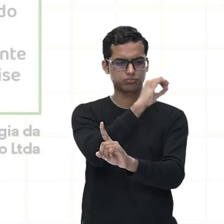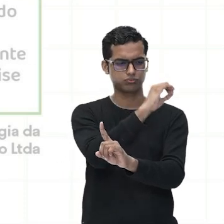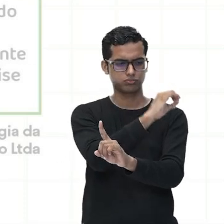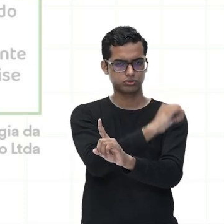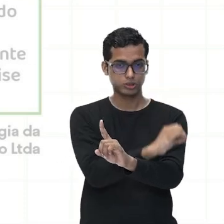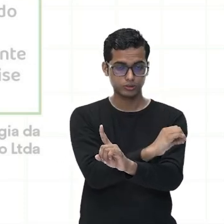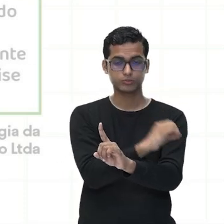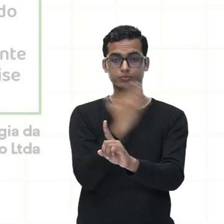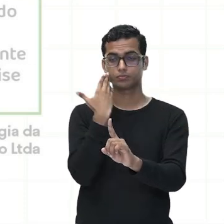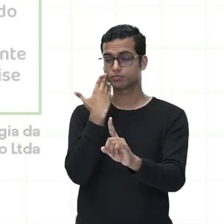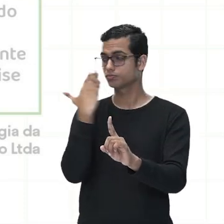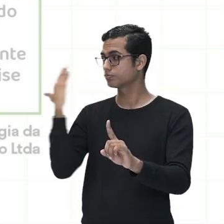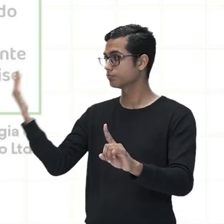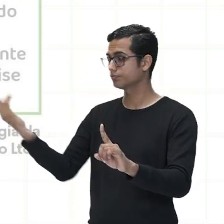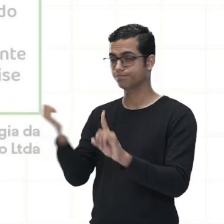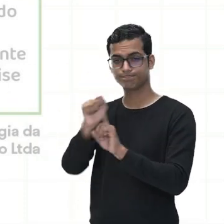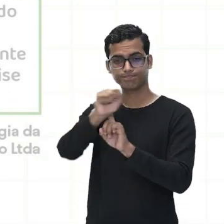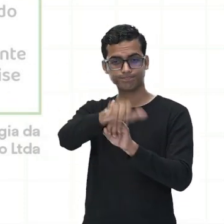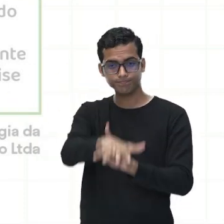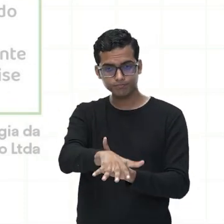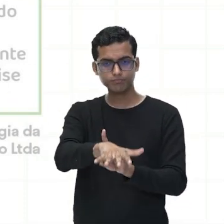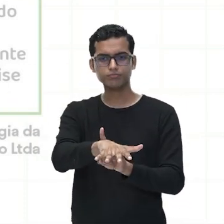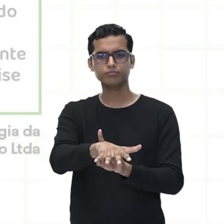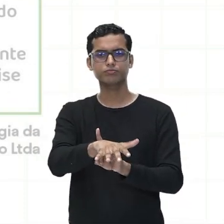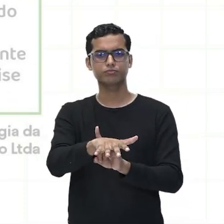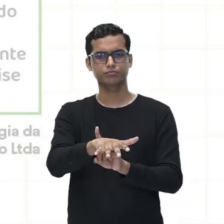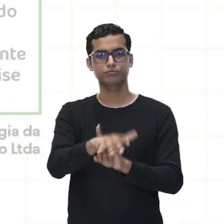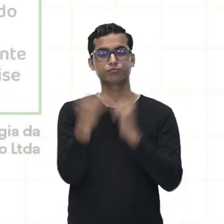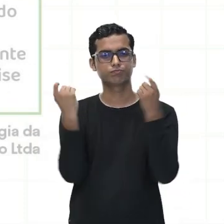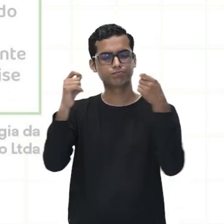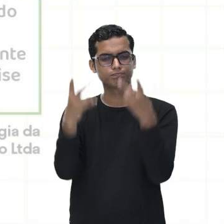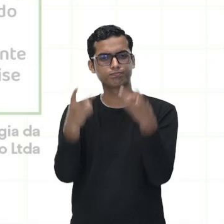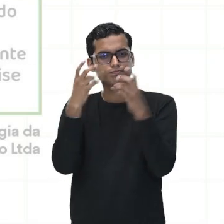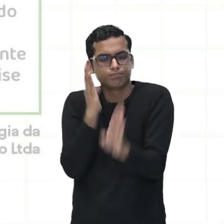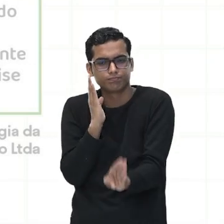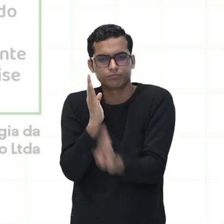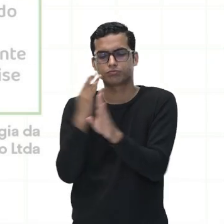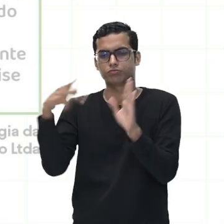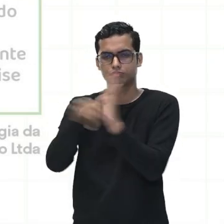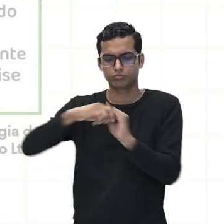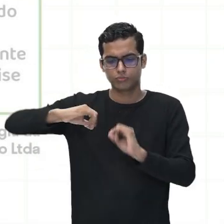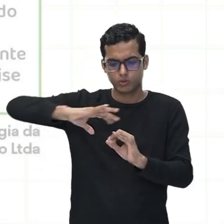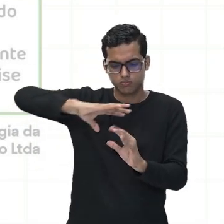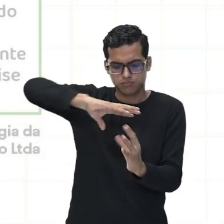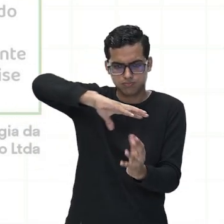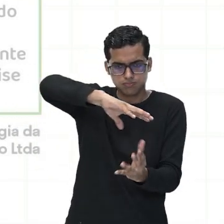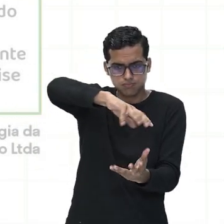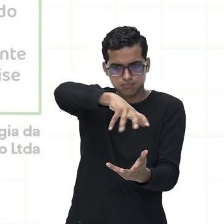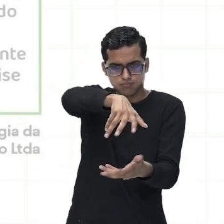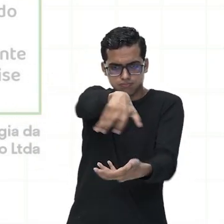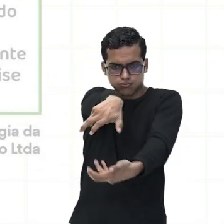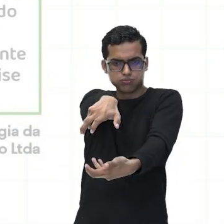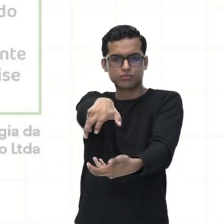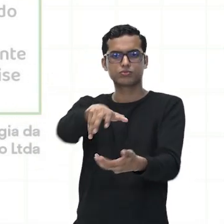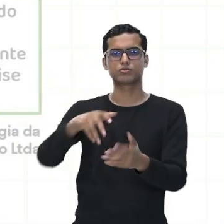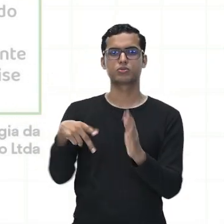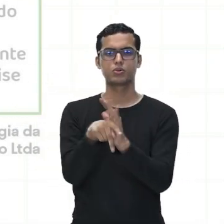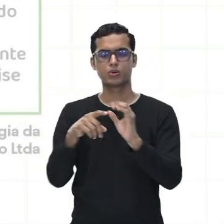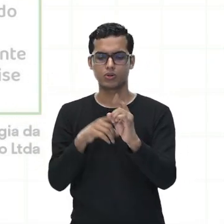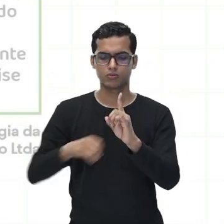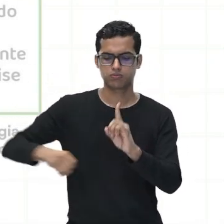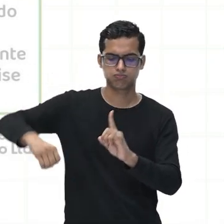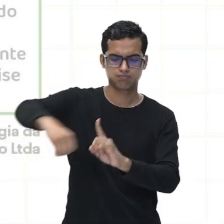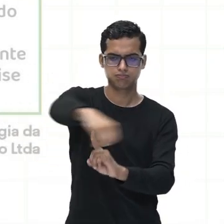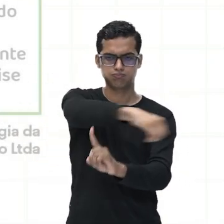identificar que, na verdade, era o nosso planeta Terra que estava realizando um movimento em torno do